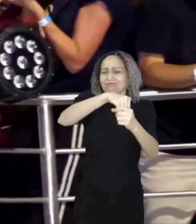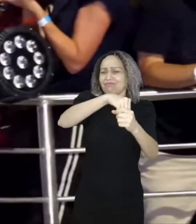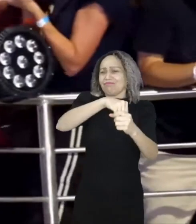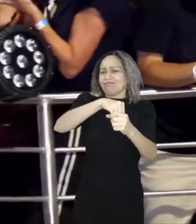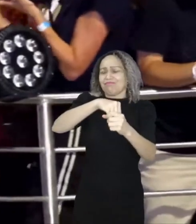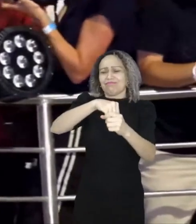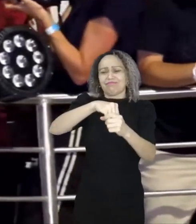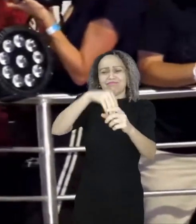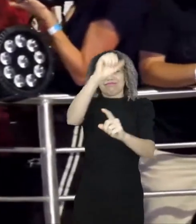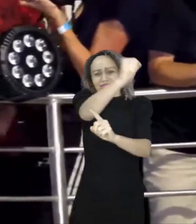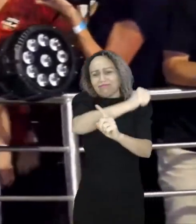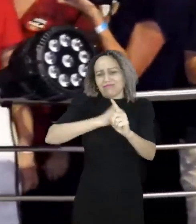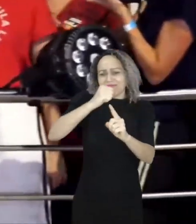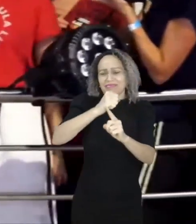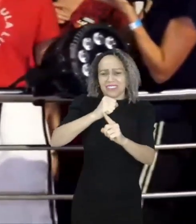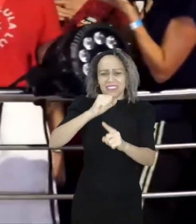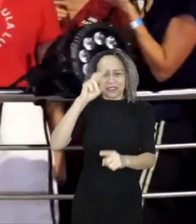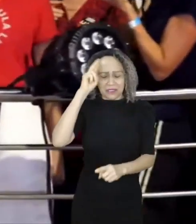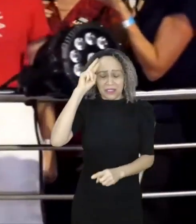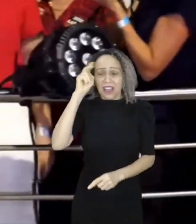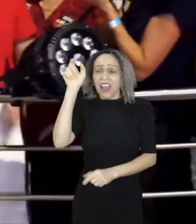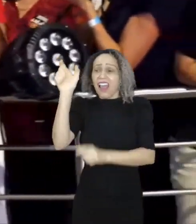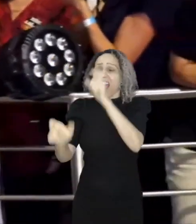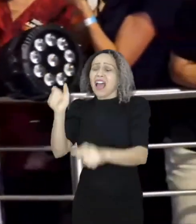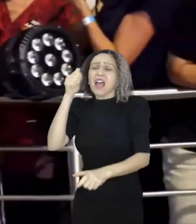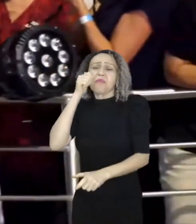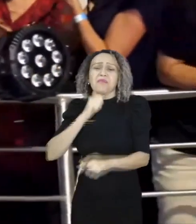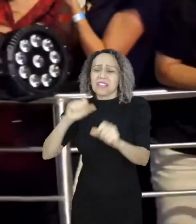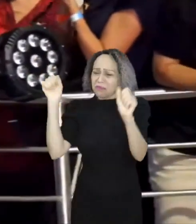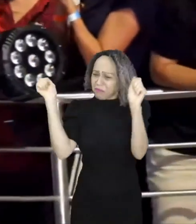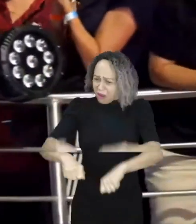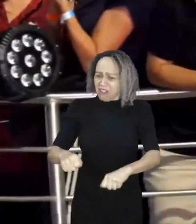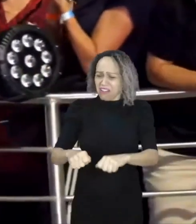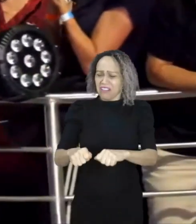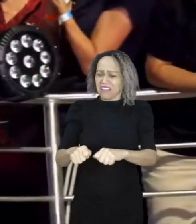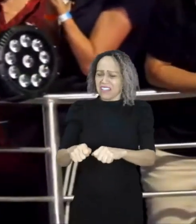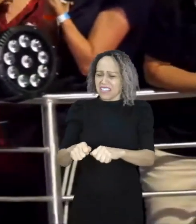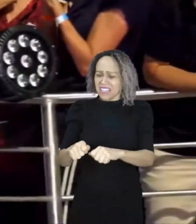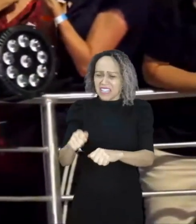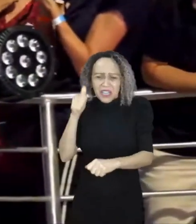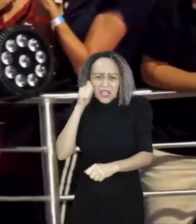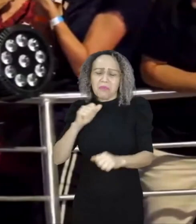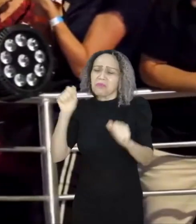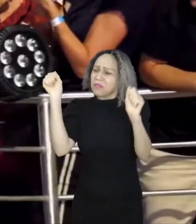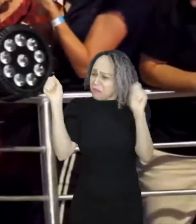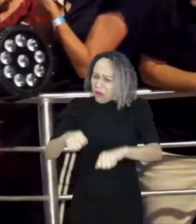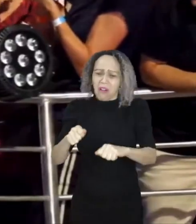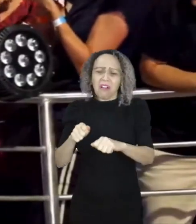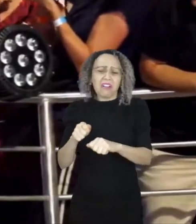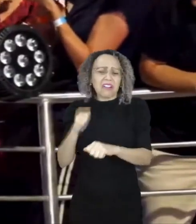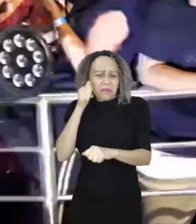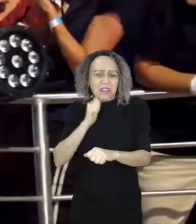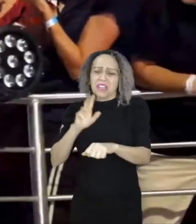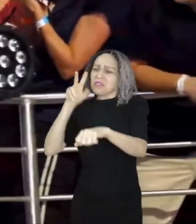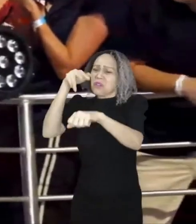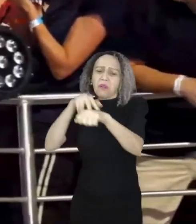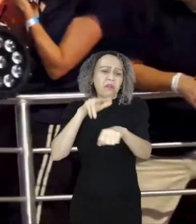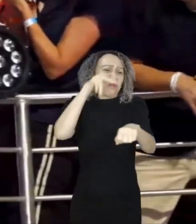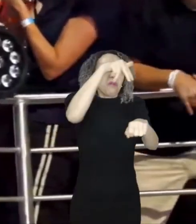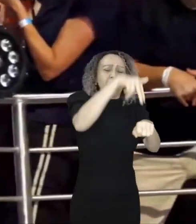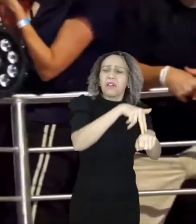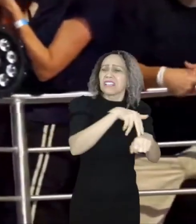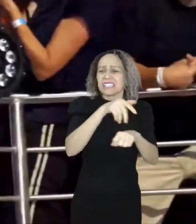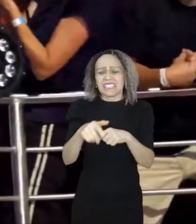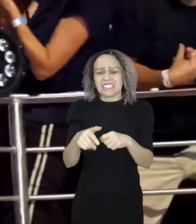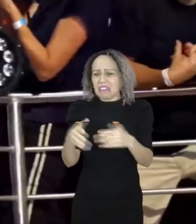A mulher quer, ela pode e ela deve estar aonde ela quiser, sem